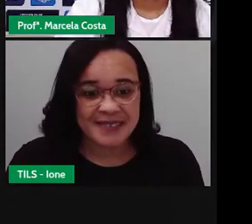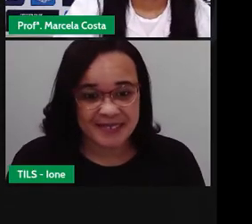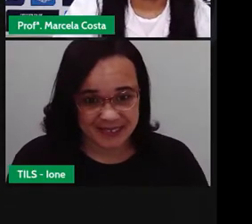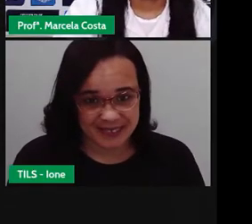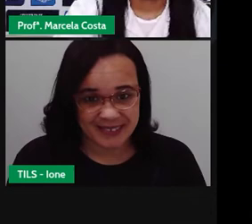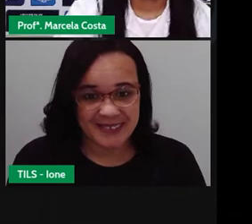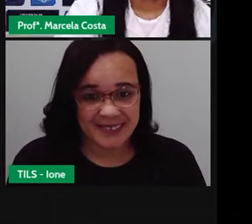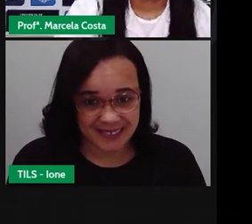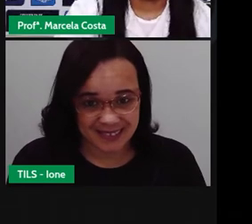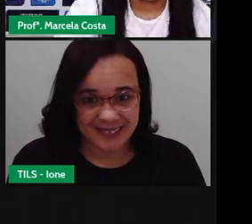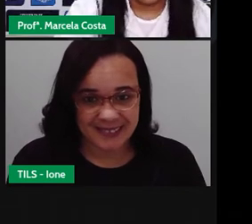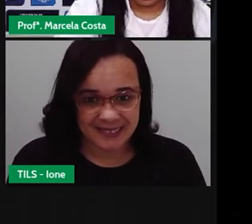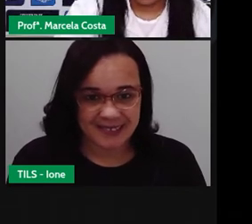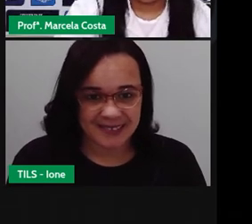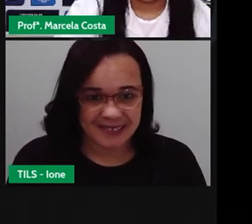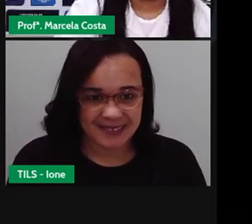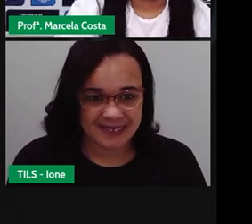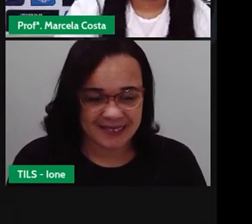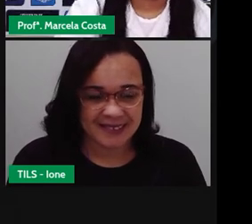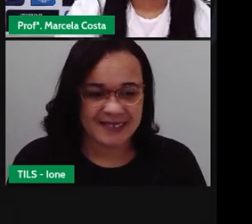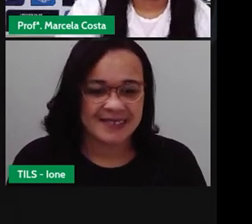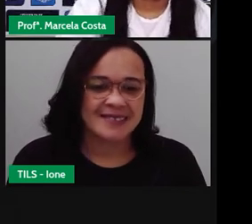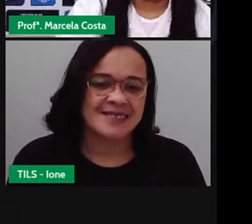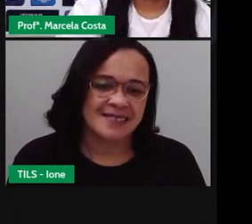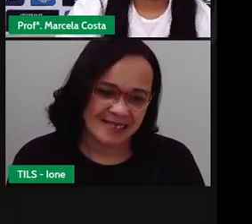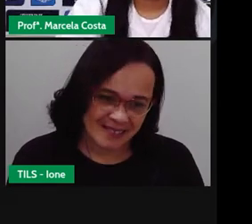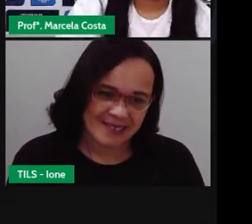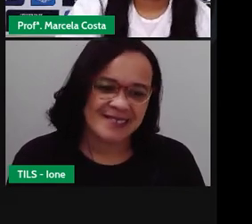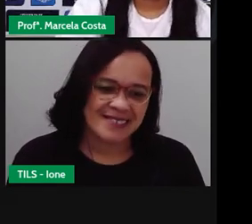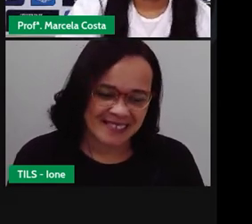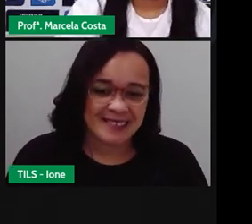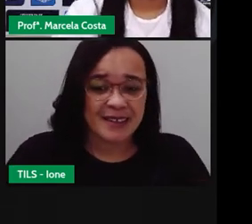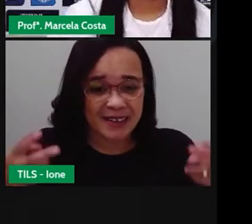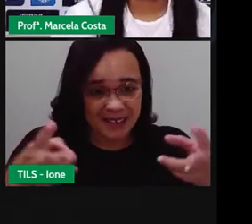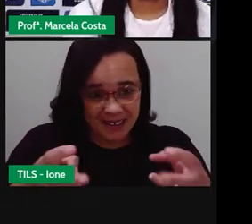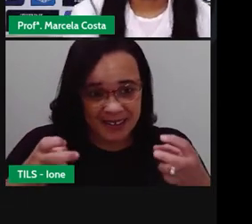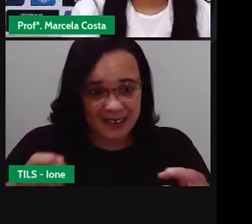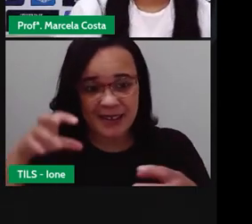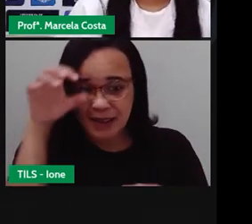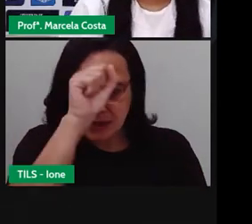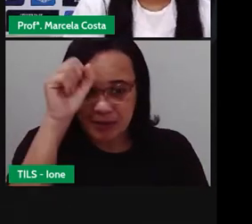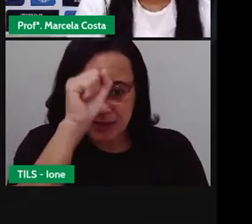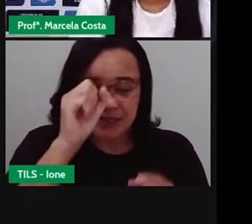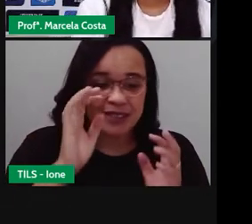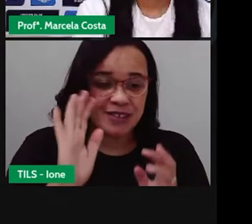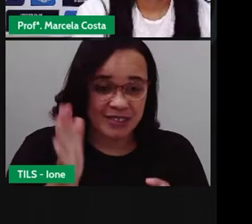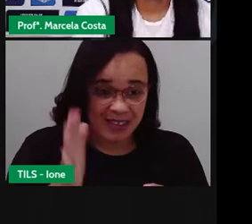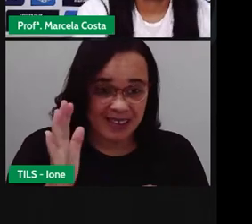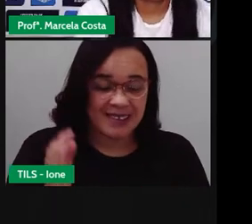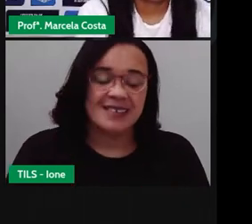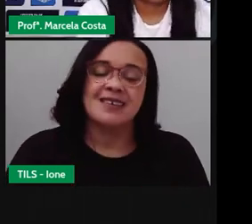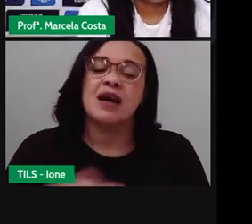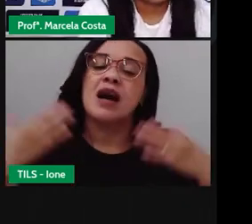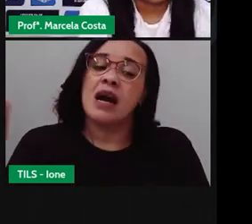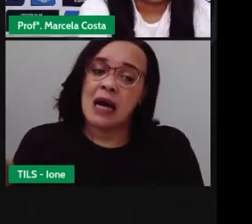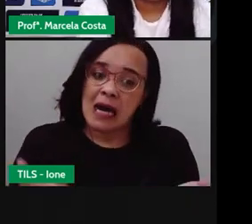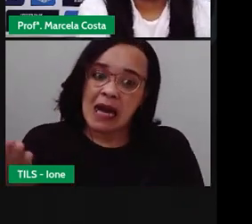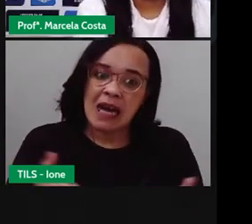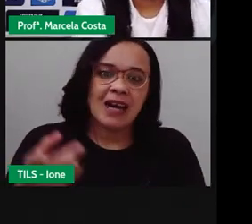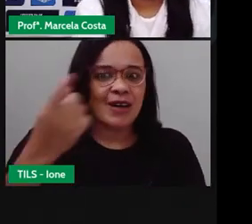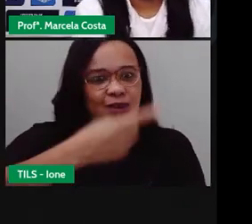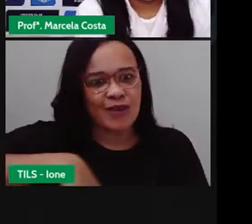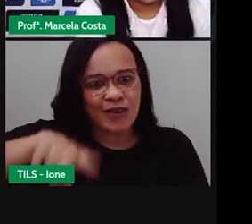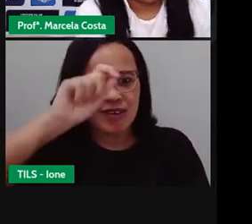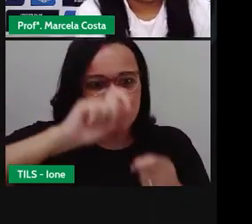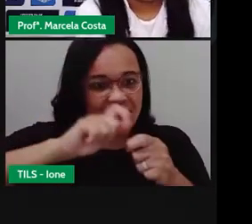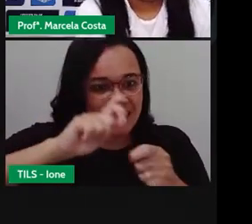Aprendeu aí o passo do corta-jaca no chachado? Agora eu vou te chamar para a gente construir um